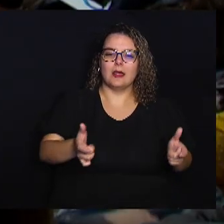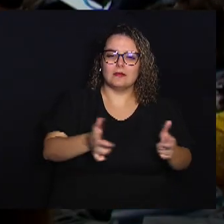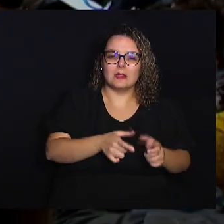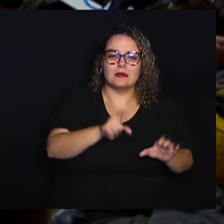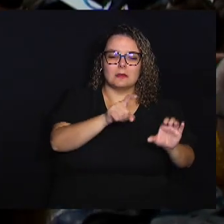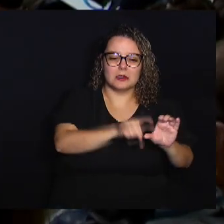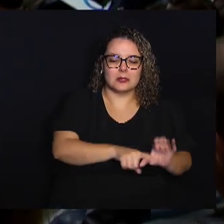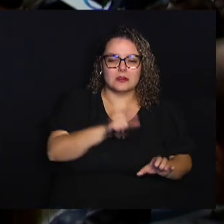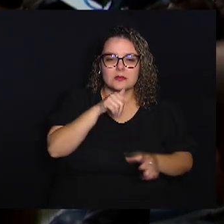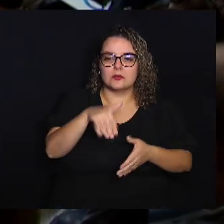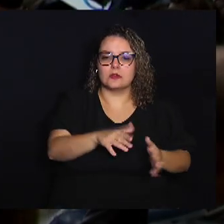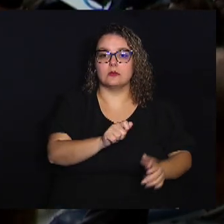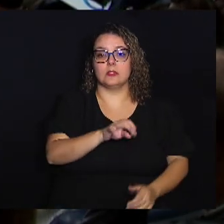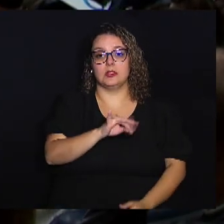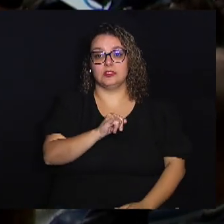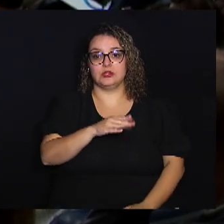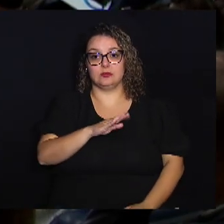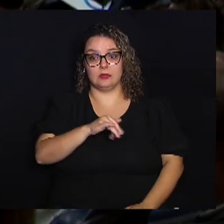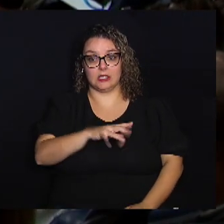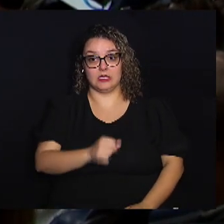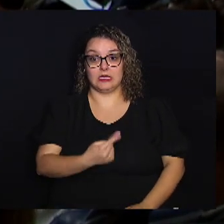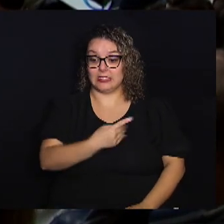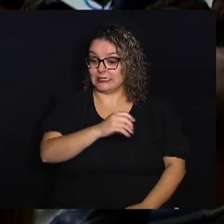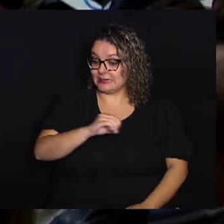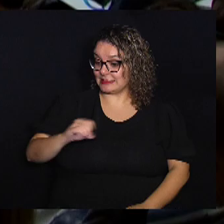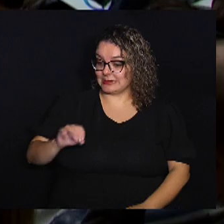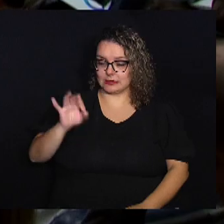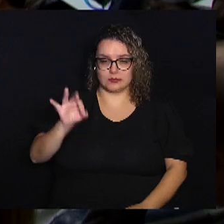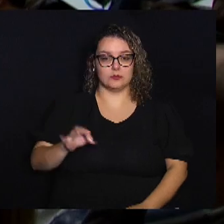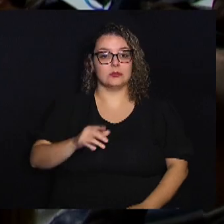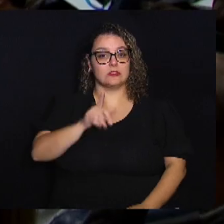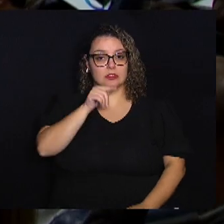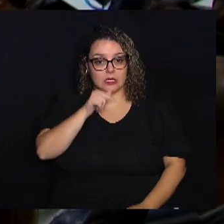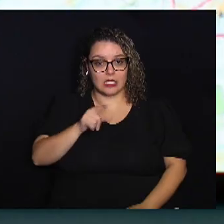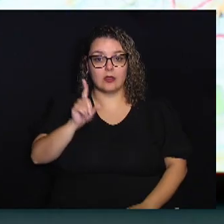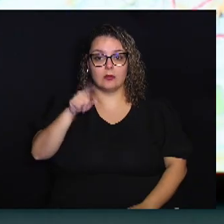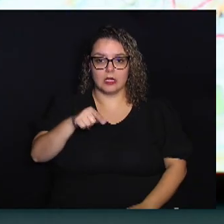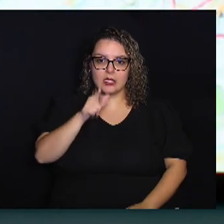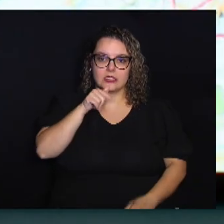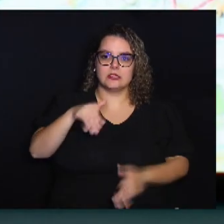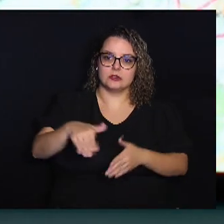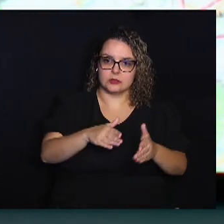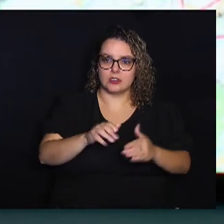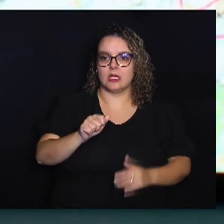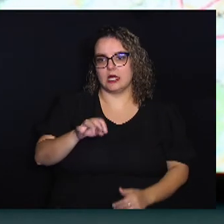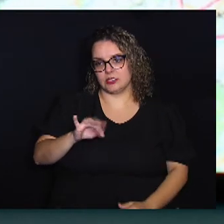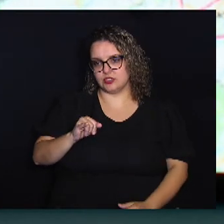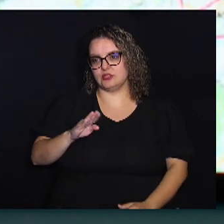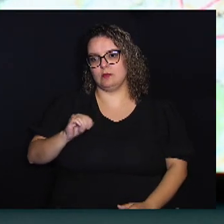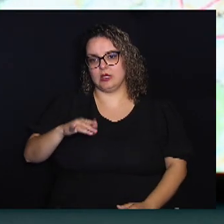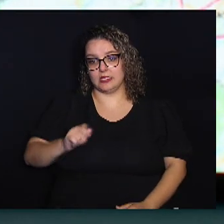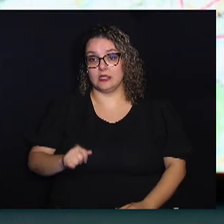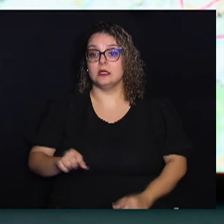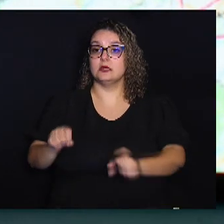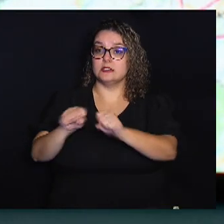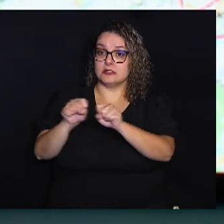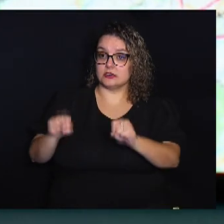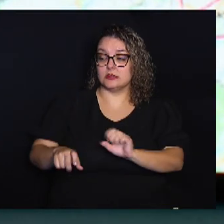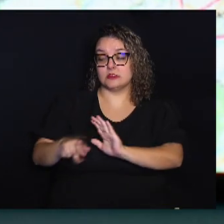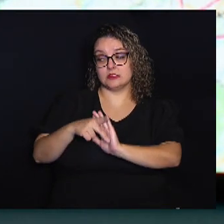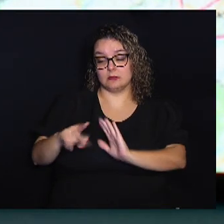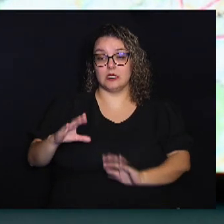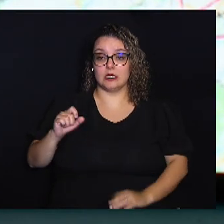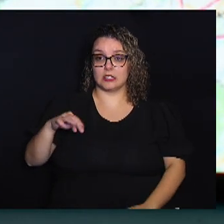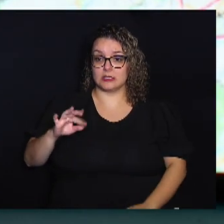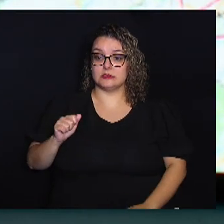que atualmente 100% da água de Campinas é captada nesse rio, que faz parte do sistema Cantareira, que